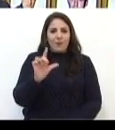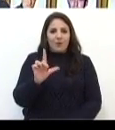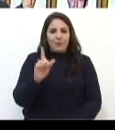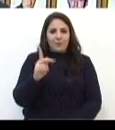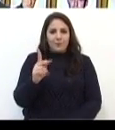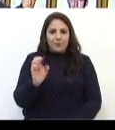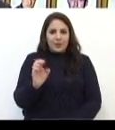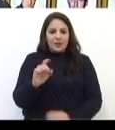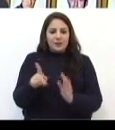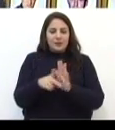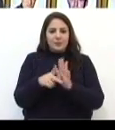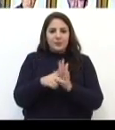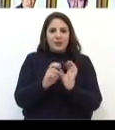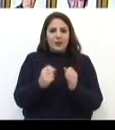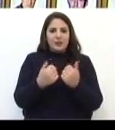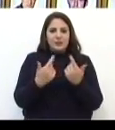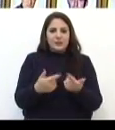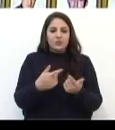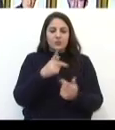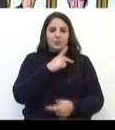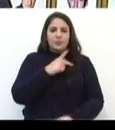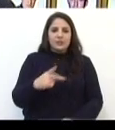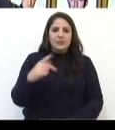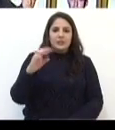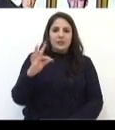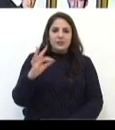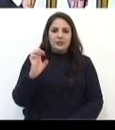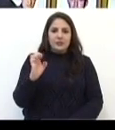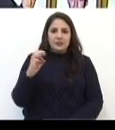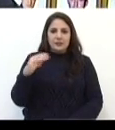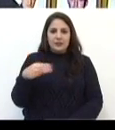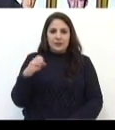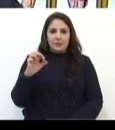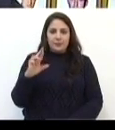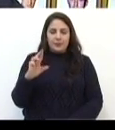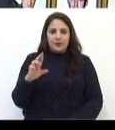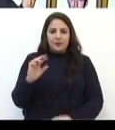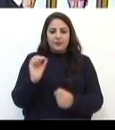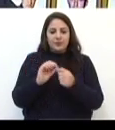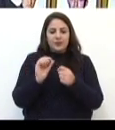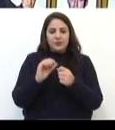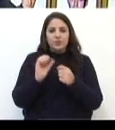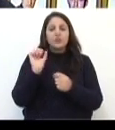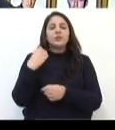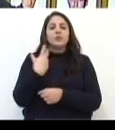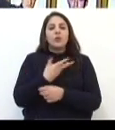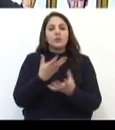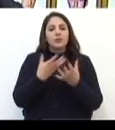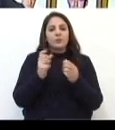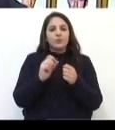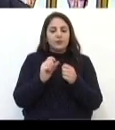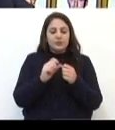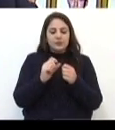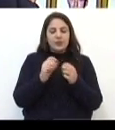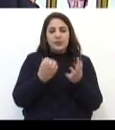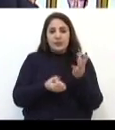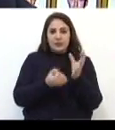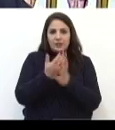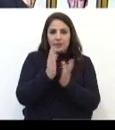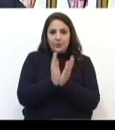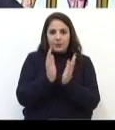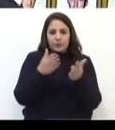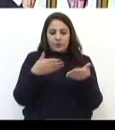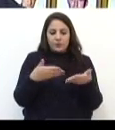das ações que o presidente interino Temer está fazendo. Então, o que nós queremos fazer aqui no nosso município de Passo Fundo? É criar uma